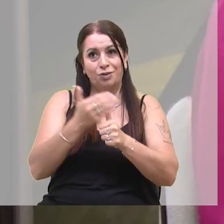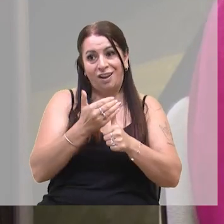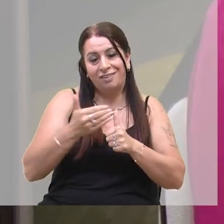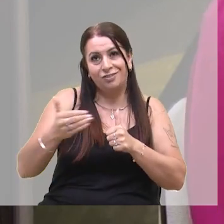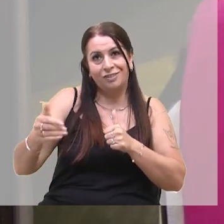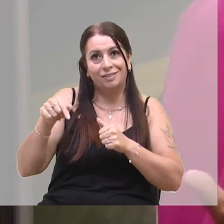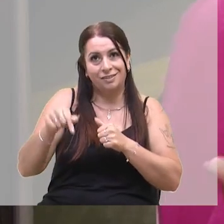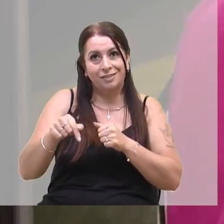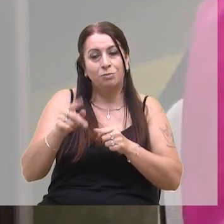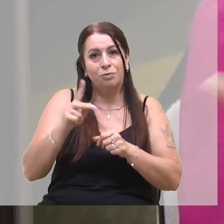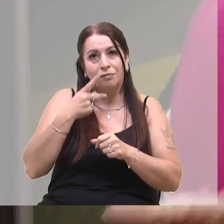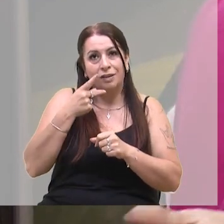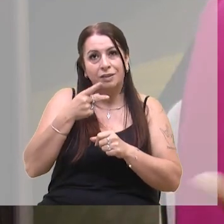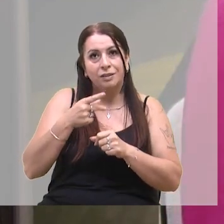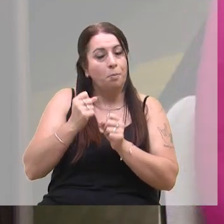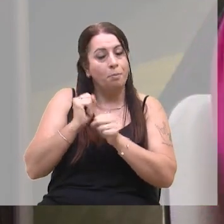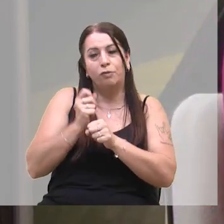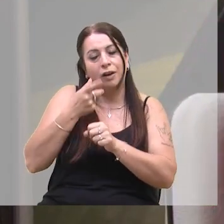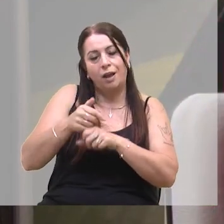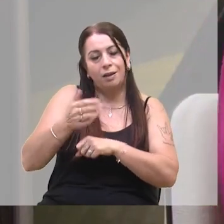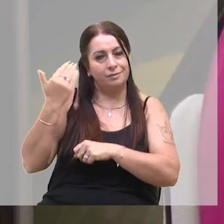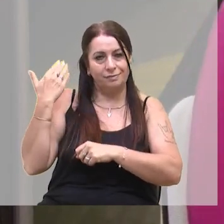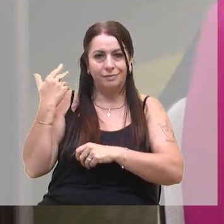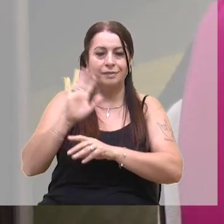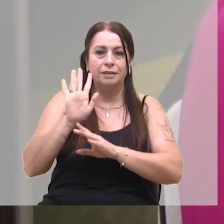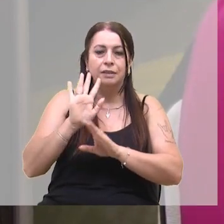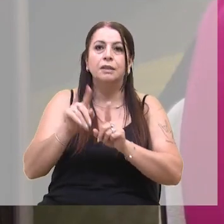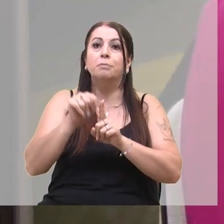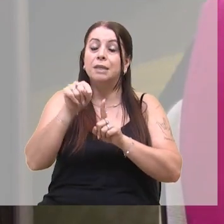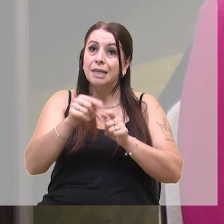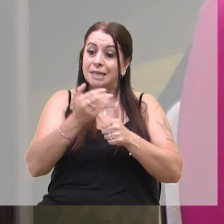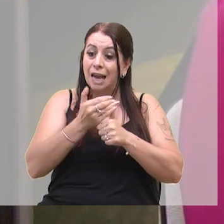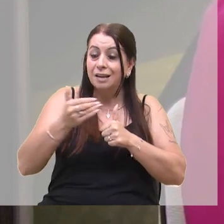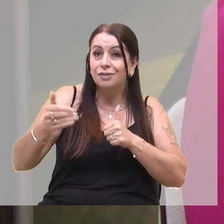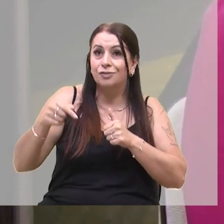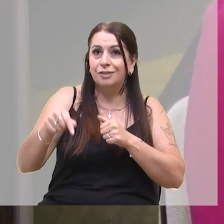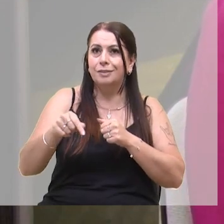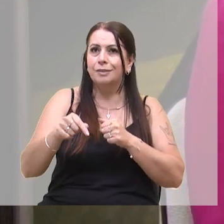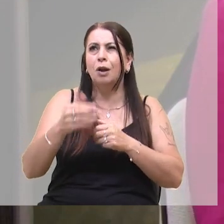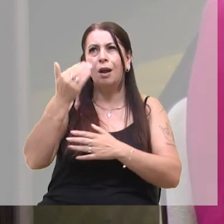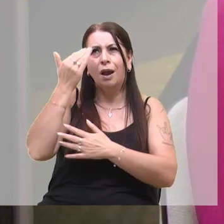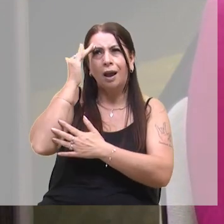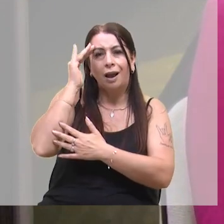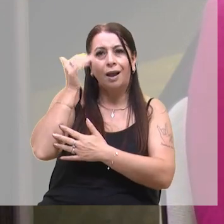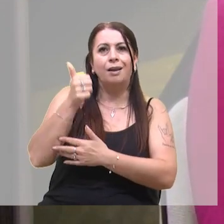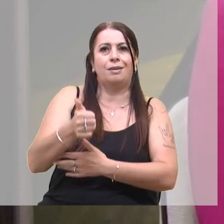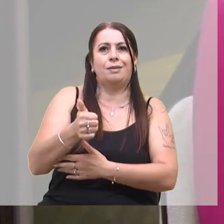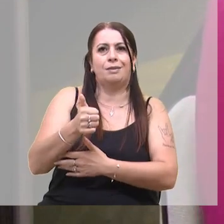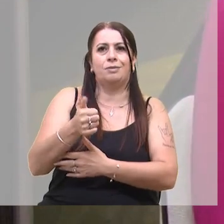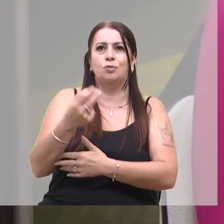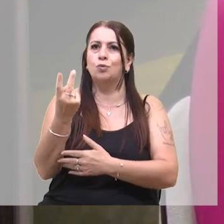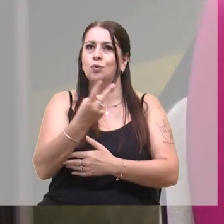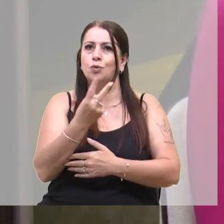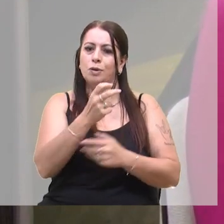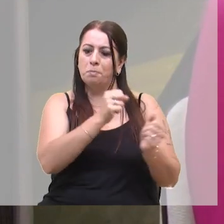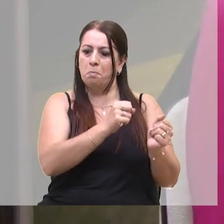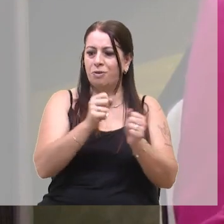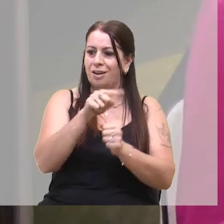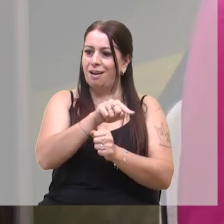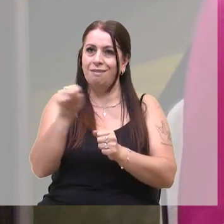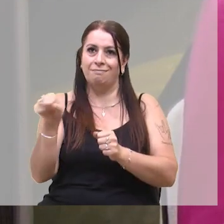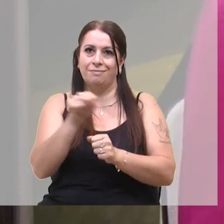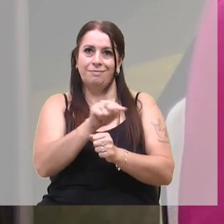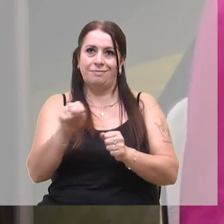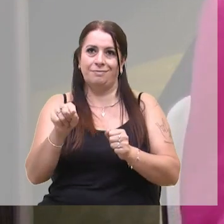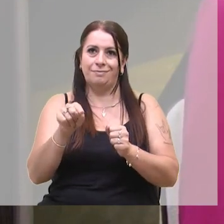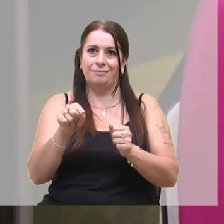início dessa legislatura, que é da qual eu posso falar, né? Posso falar de anos anteriores, claro. Mas dessa legislatura, um entendimento entre